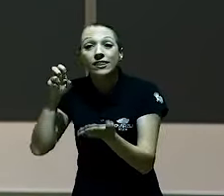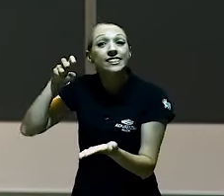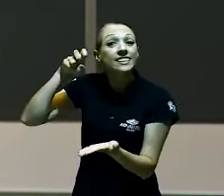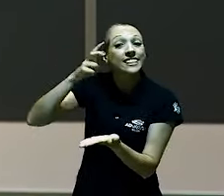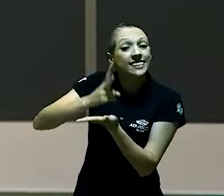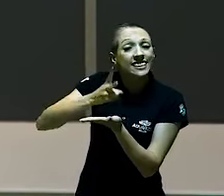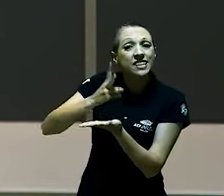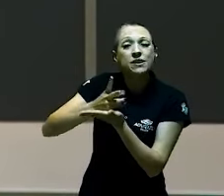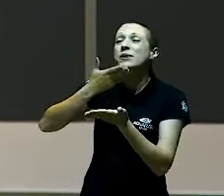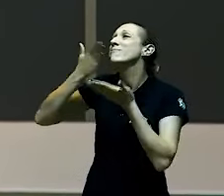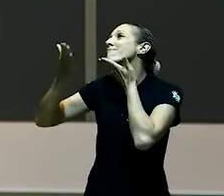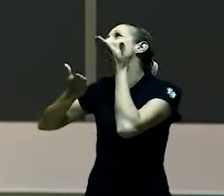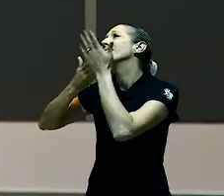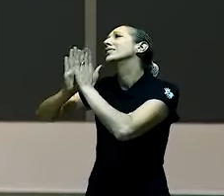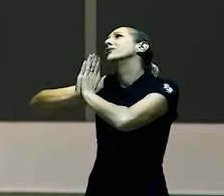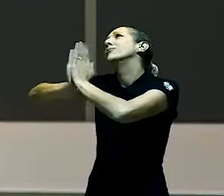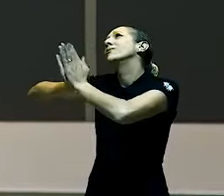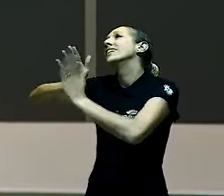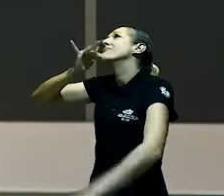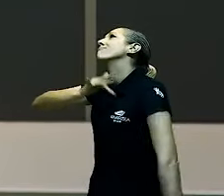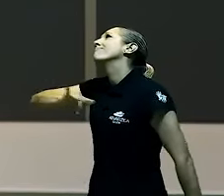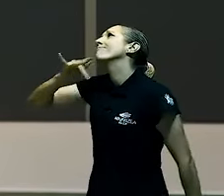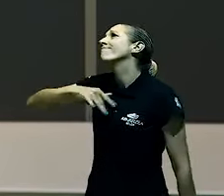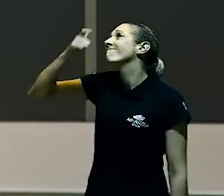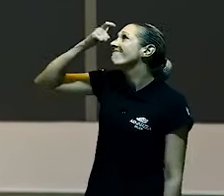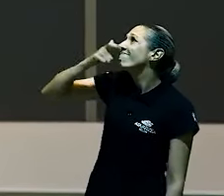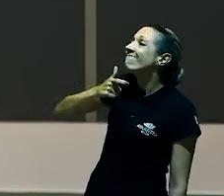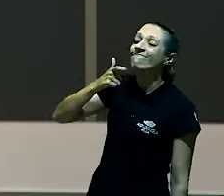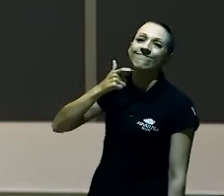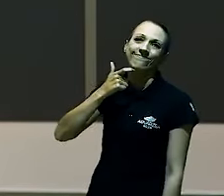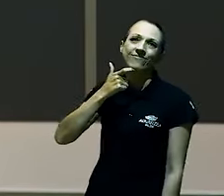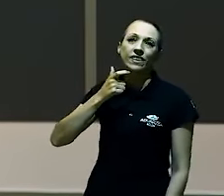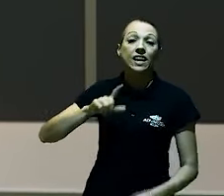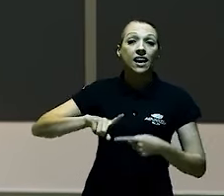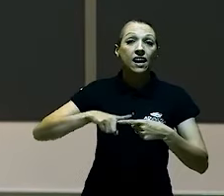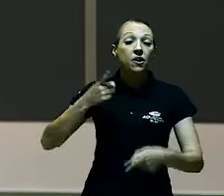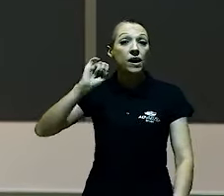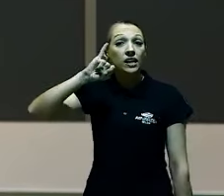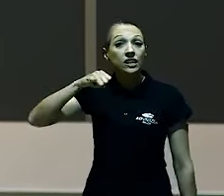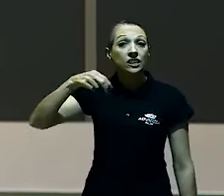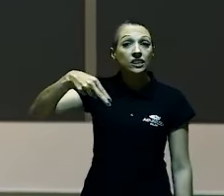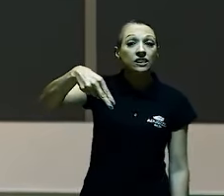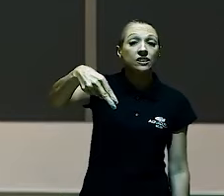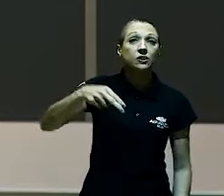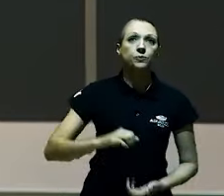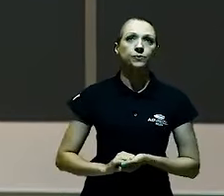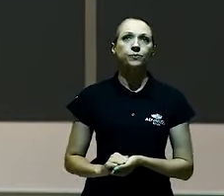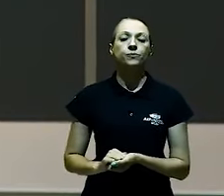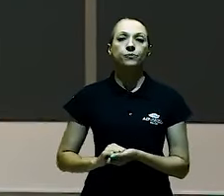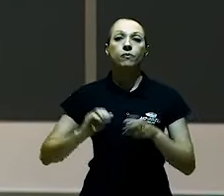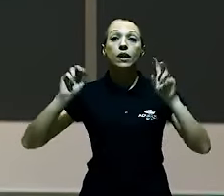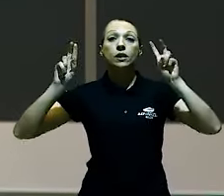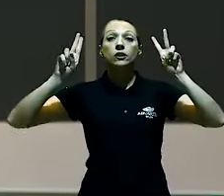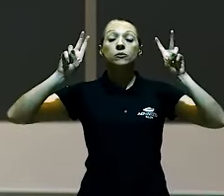de Deus e até pregamos sobre a misericórdia de Deus. Mas dentro do livro do profeta Jonas e dentro da